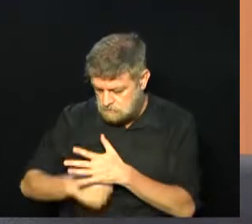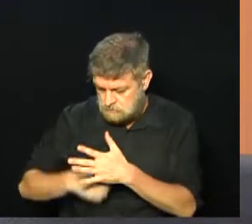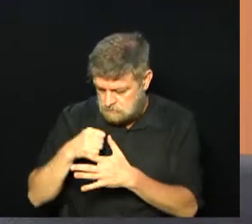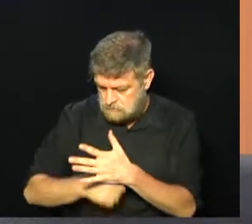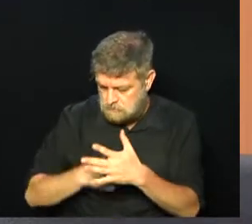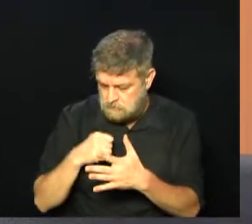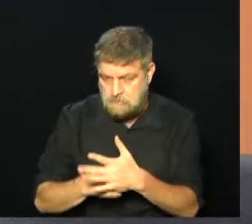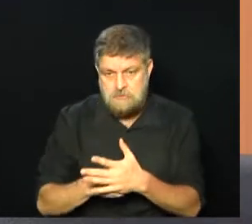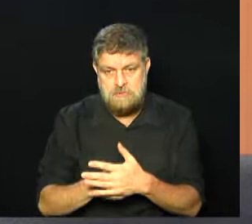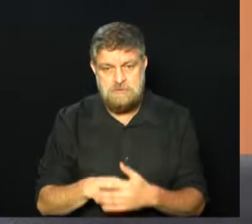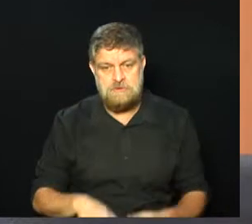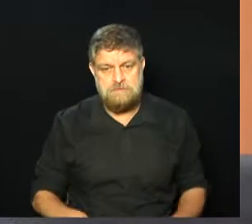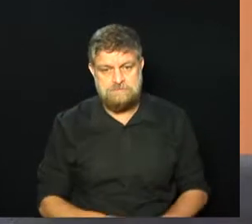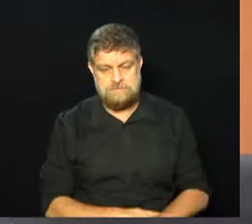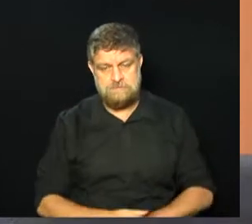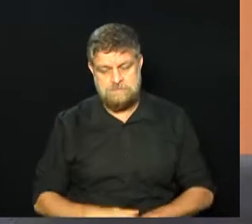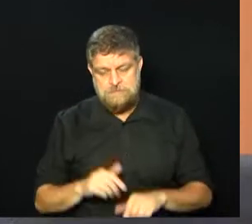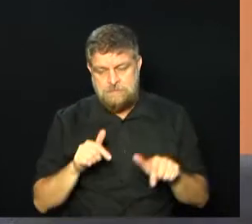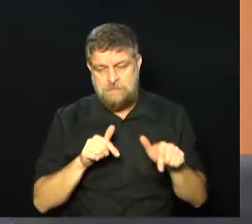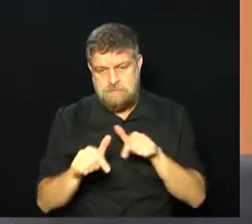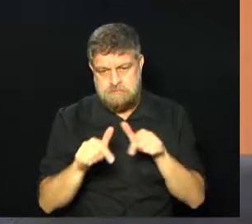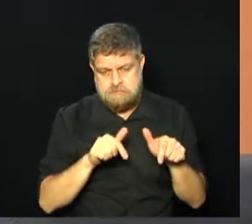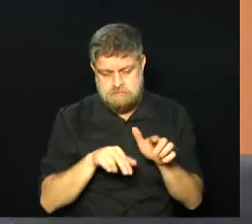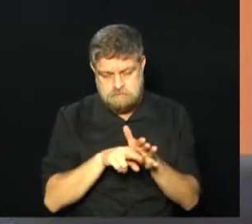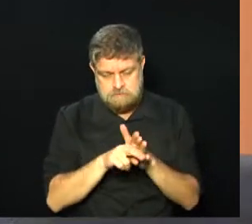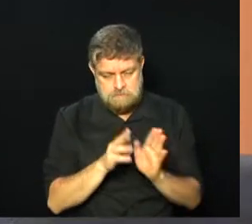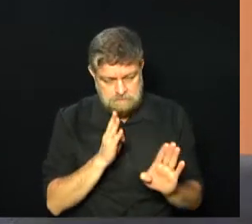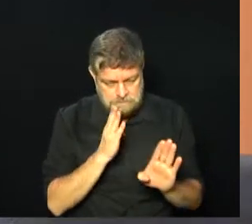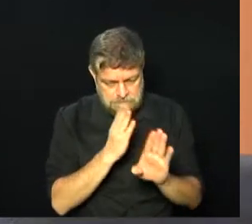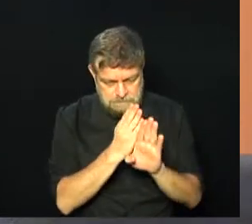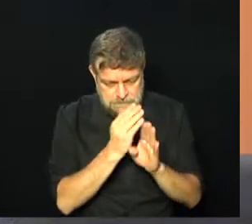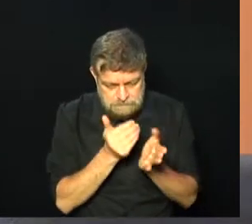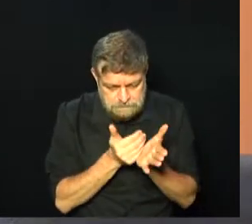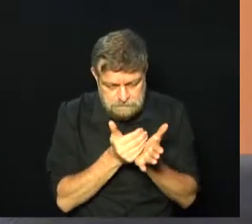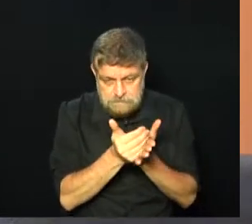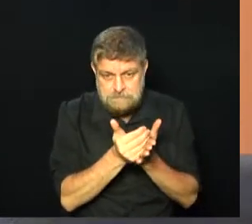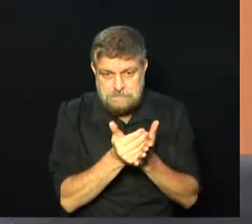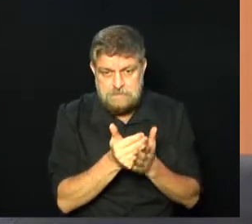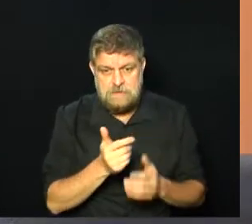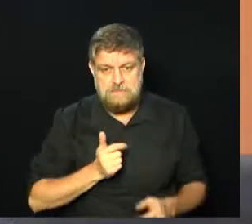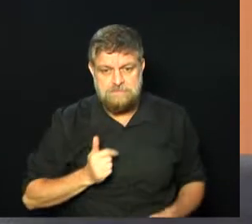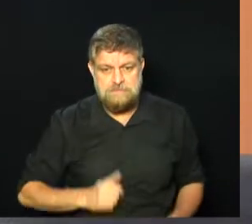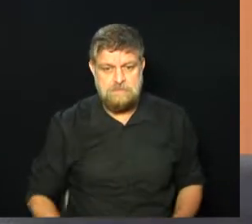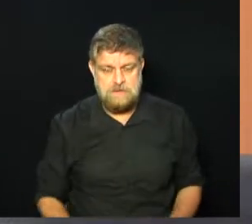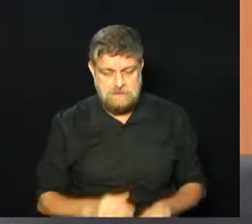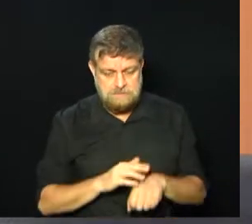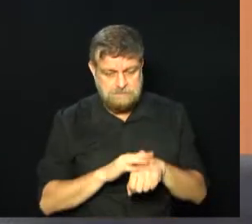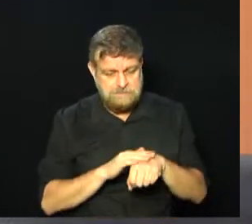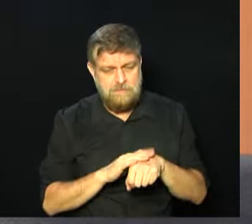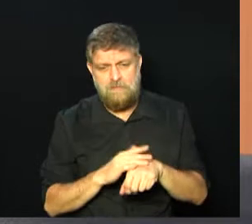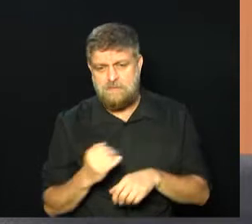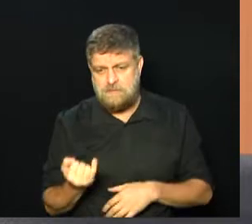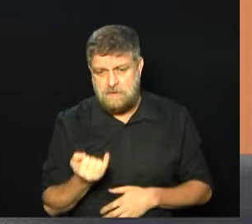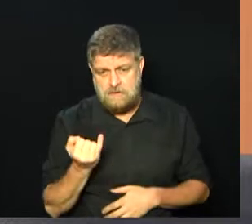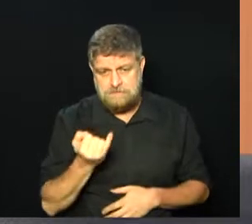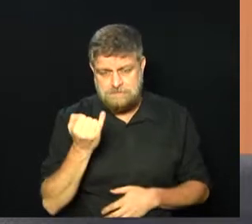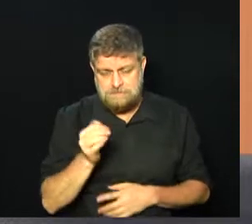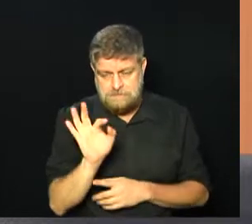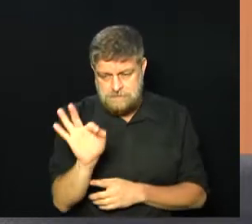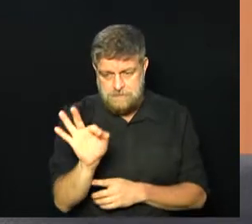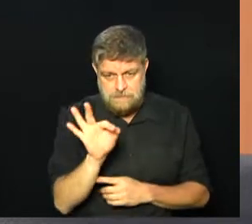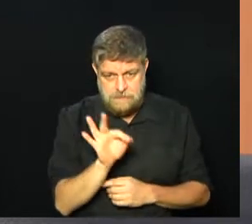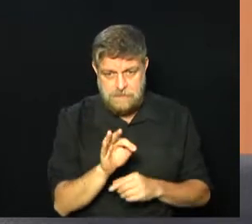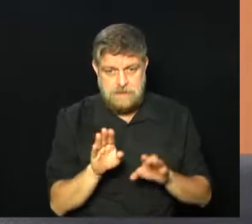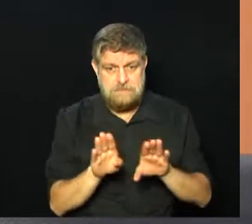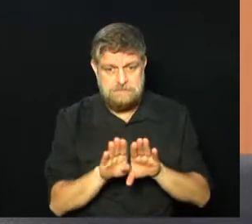trabalham por diagnóstico precoce de doenças que são tão impactantes do ponto de vista percentual e do ponto de